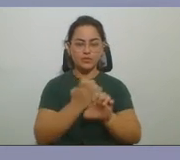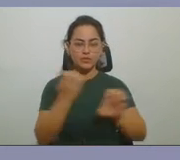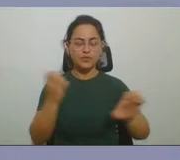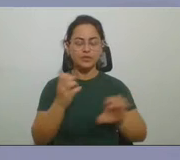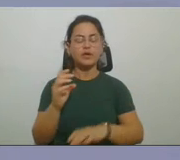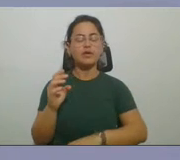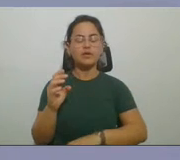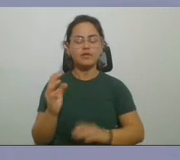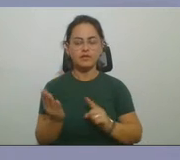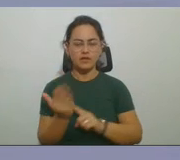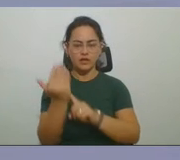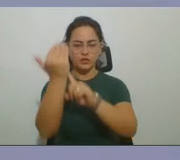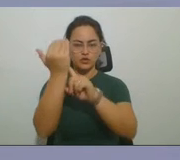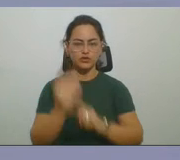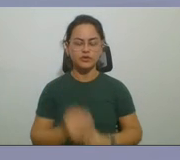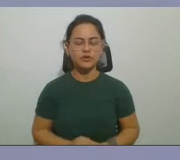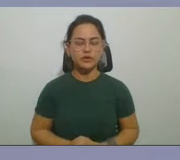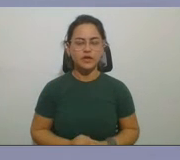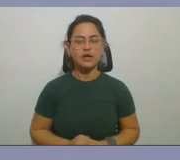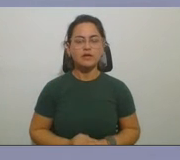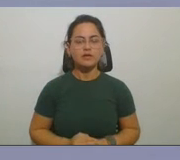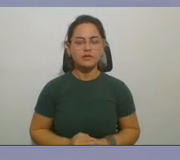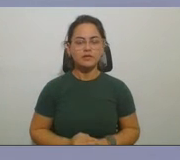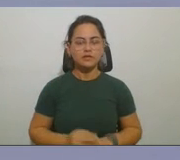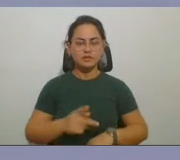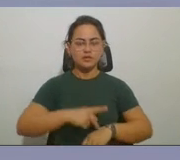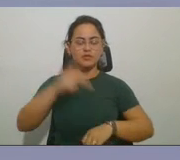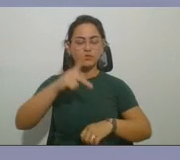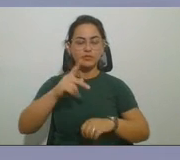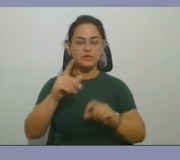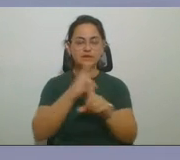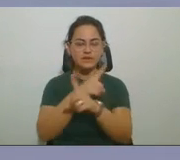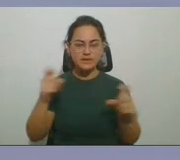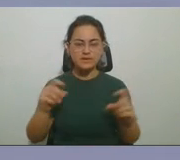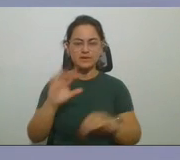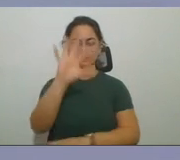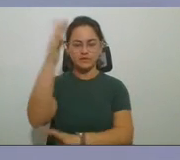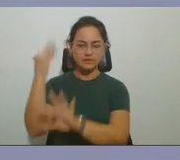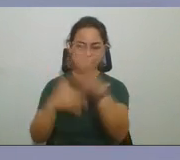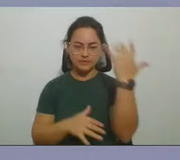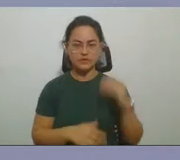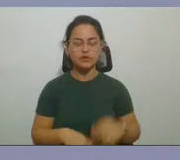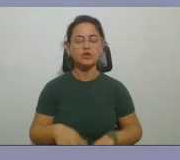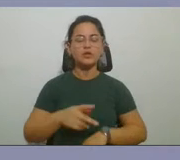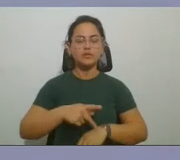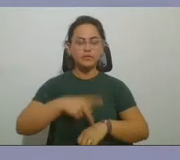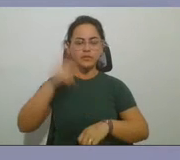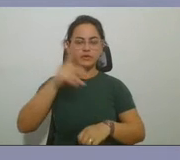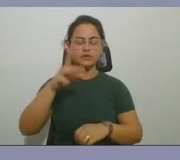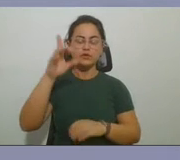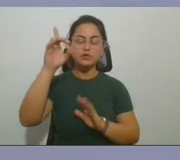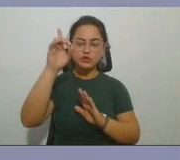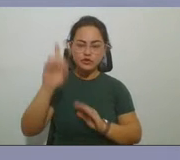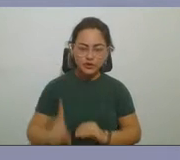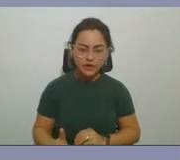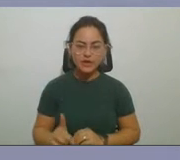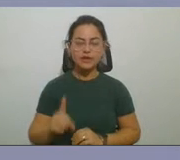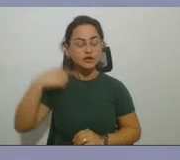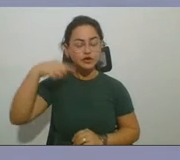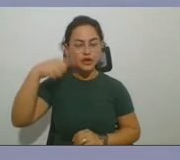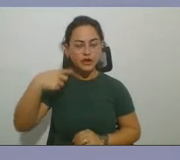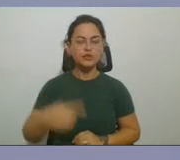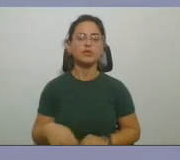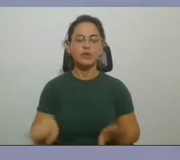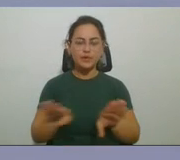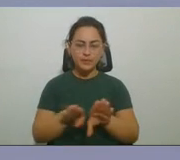Tecnologias, Programa de pós-graduação em Ciências Ambientais, de pós-graduação em Direito, pós-graduação em Saúde Coletiva e,